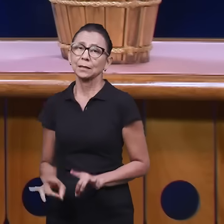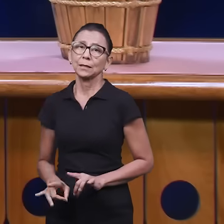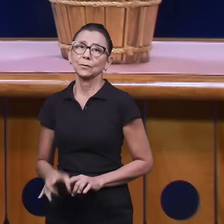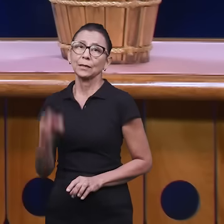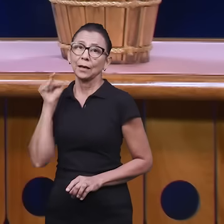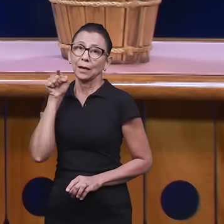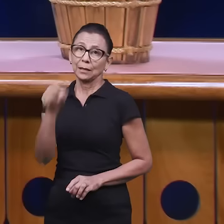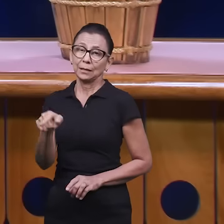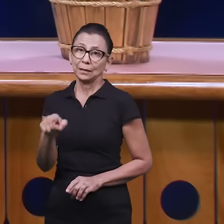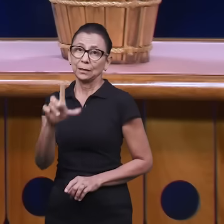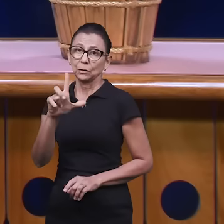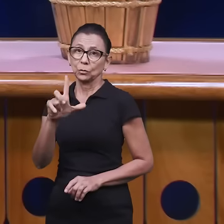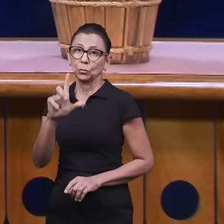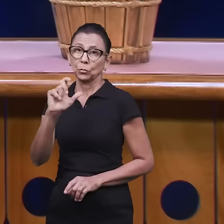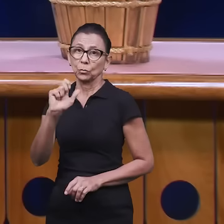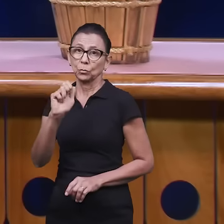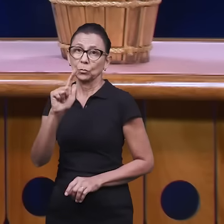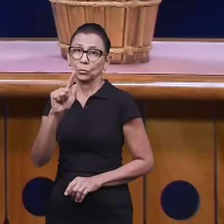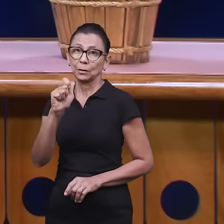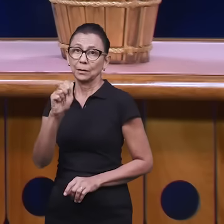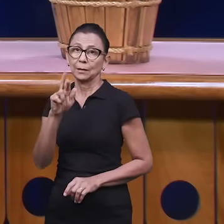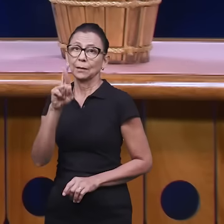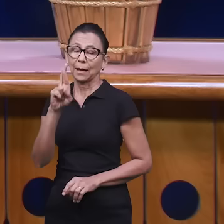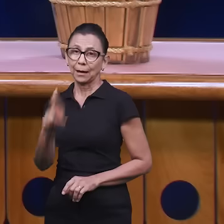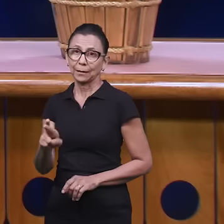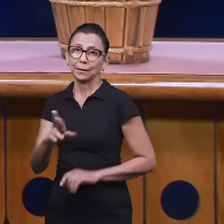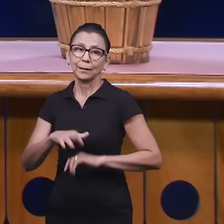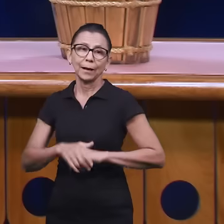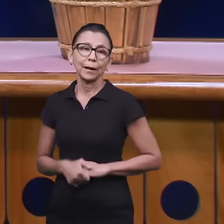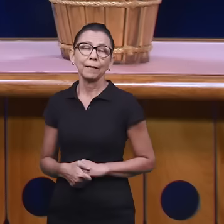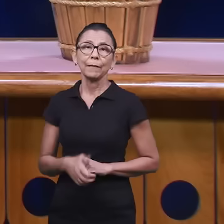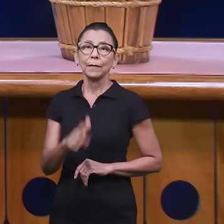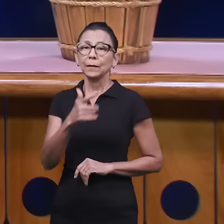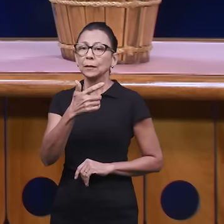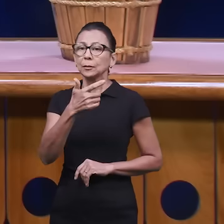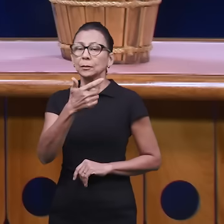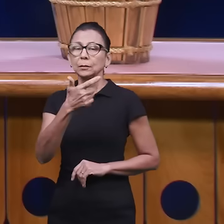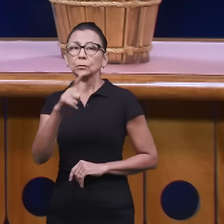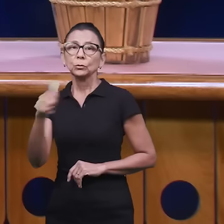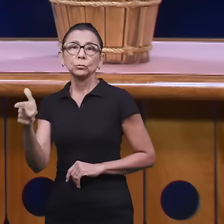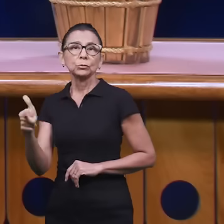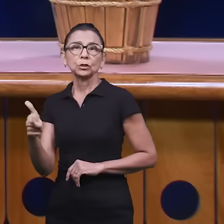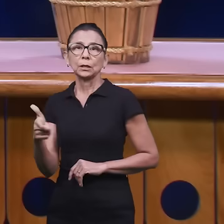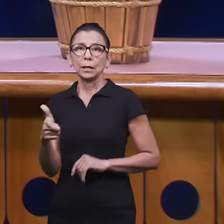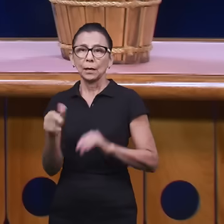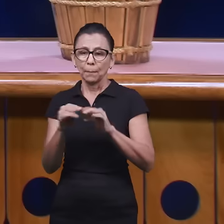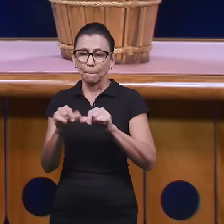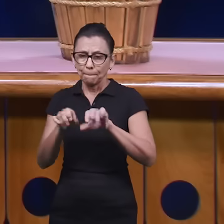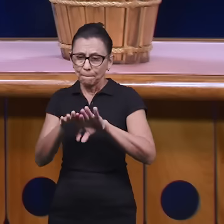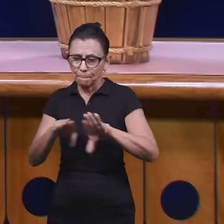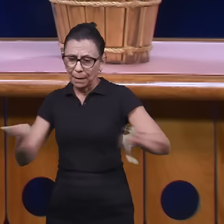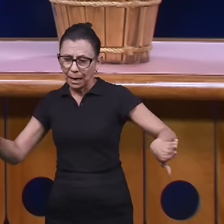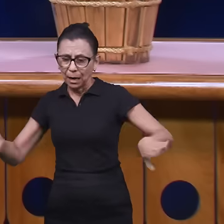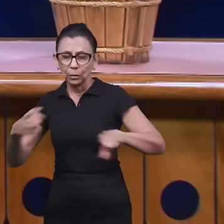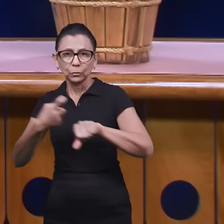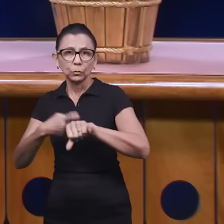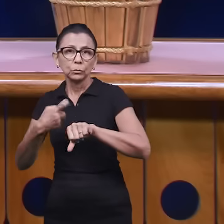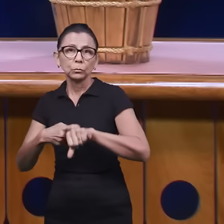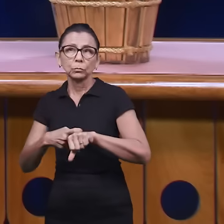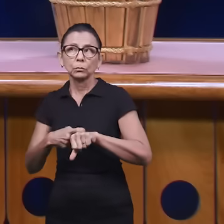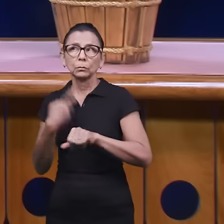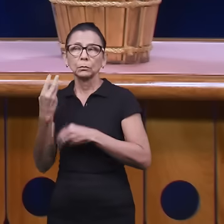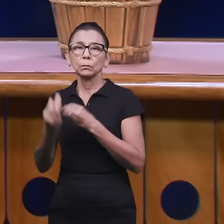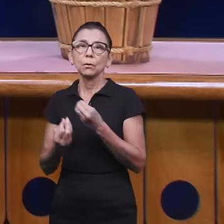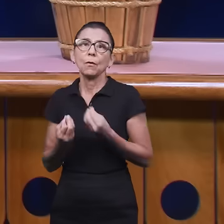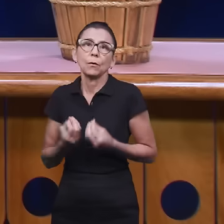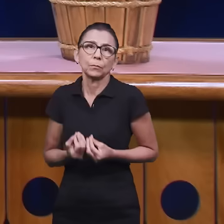pisava a uva, porque o lagar não era feito em cima de um platô de barro, porque você não podia pisar a uva em cima